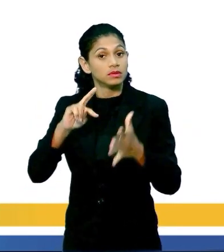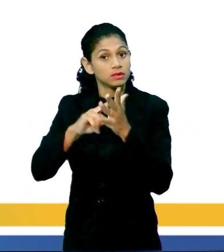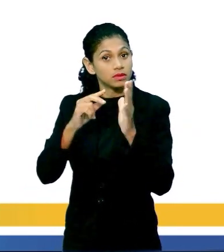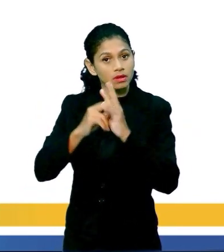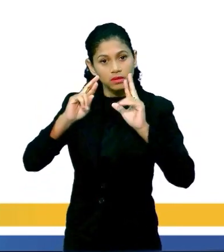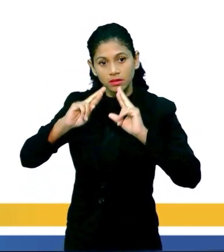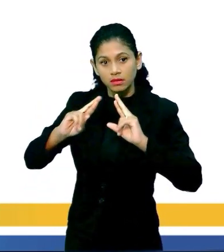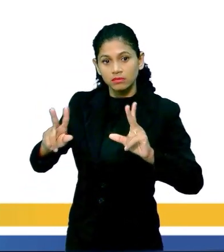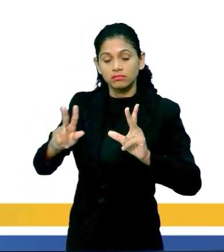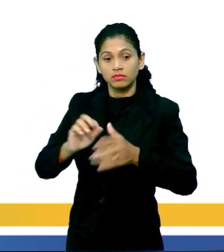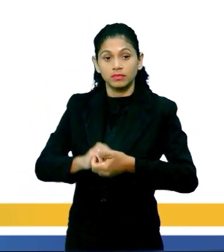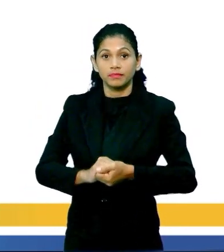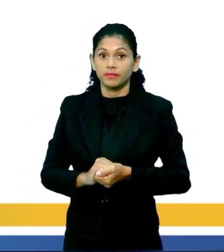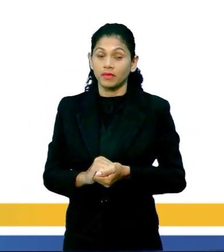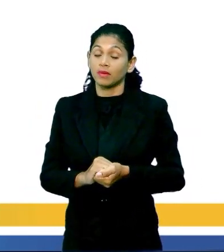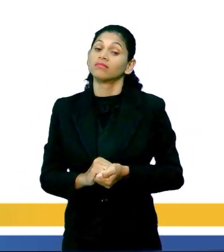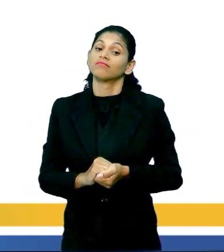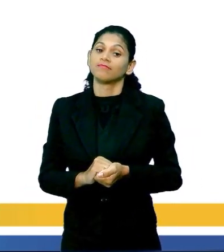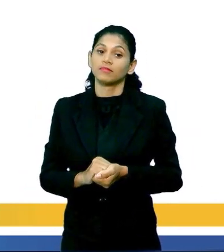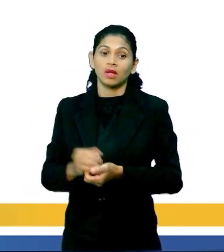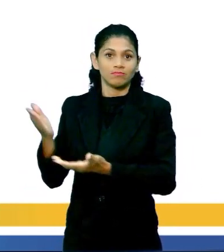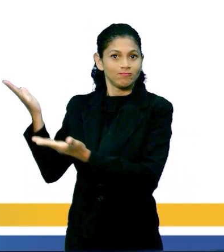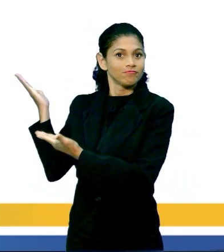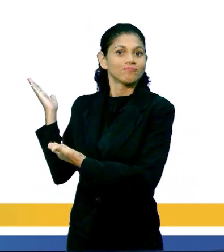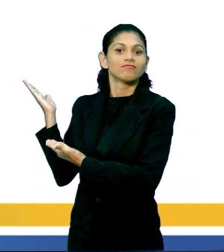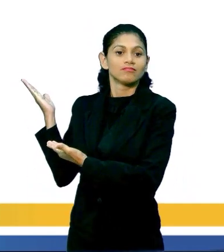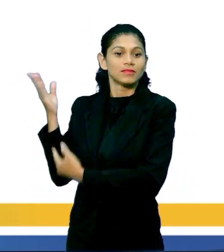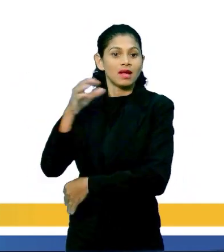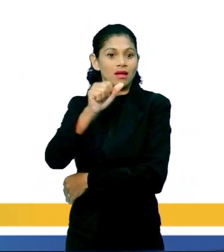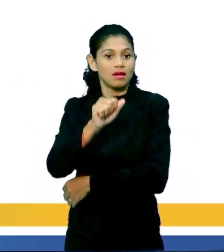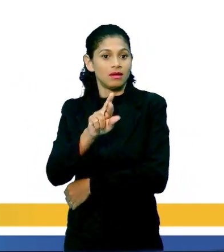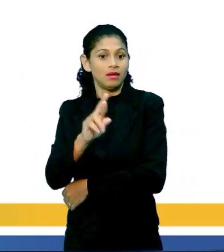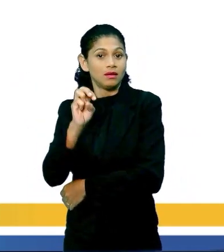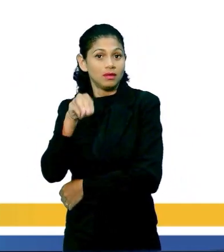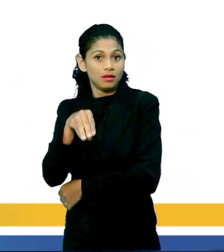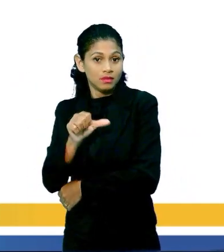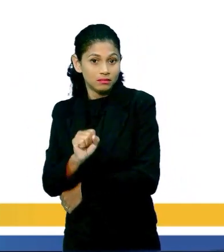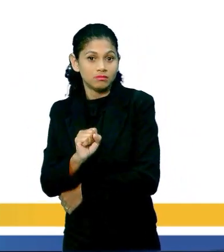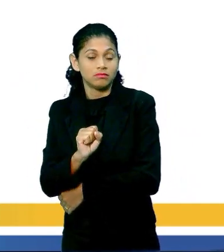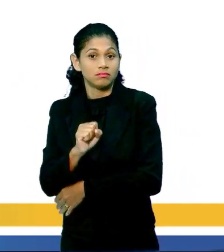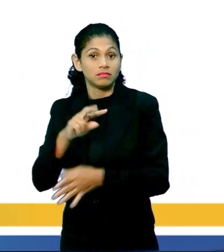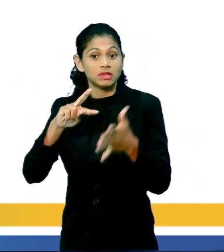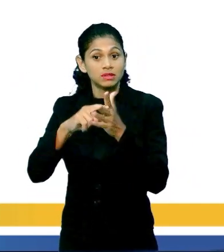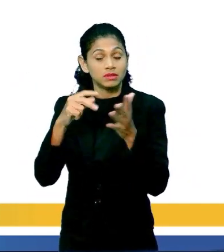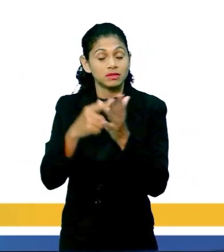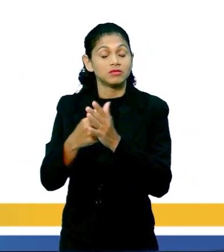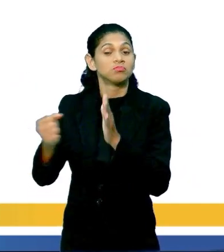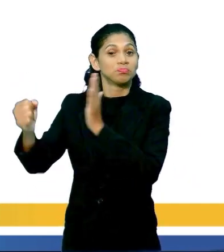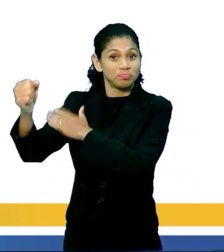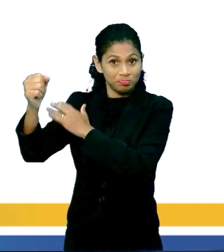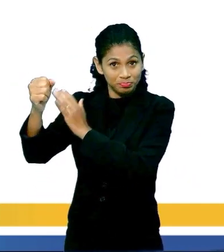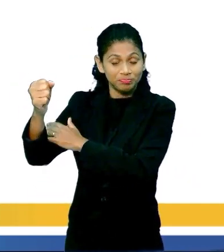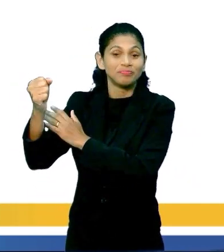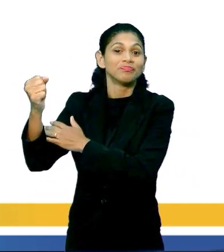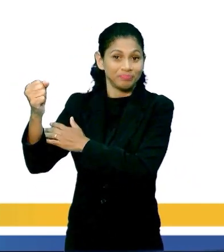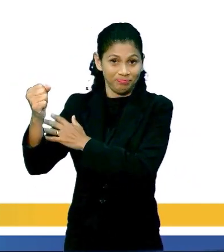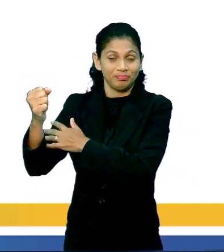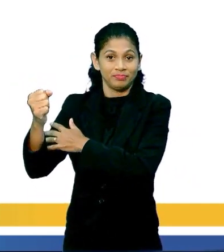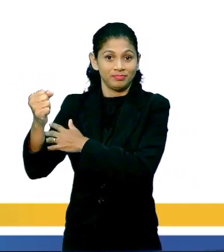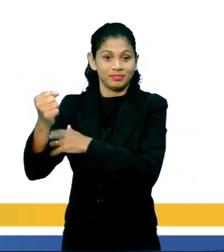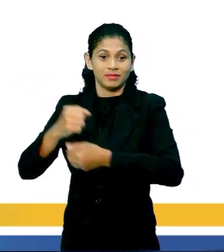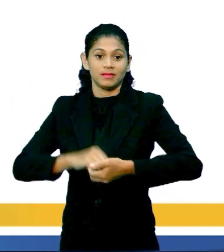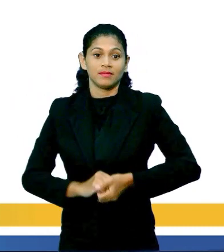ok? Olhem ali a palavra, nós temos a primeira, arms, significa braços,